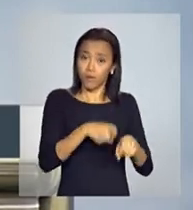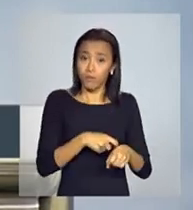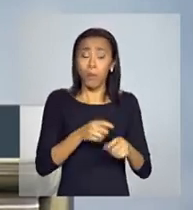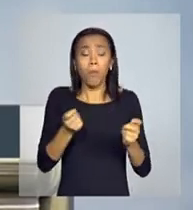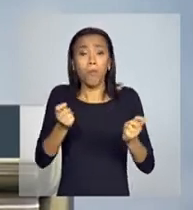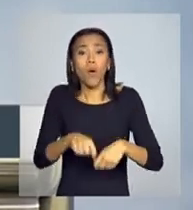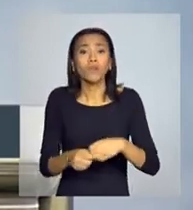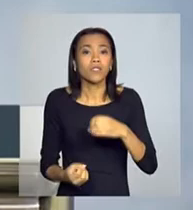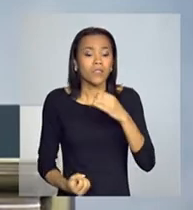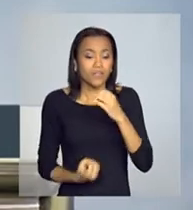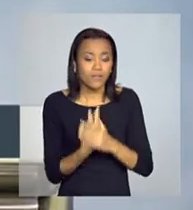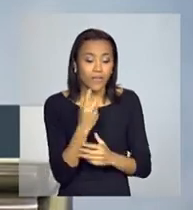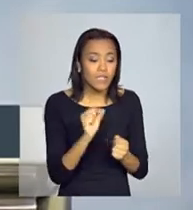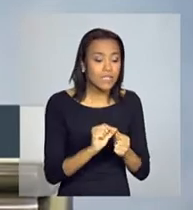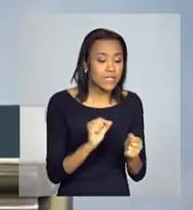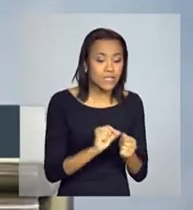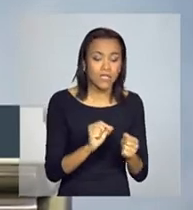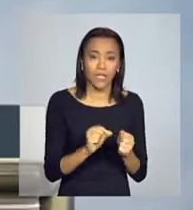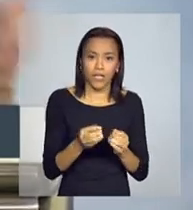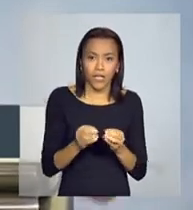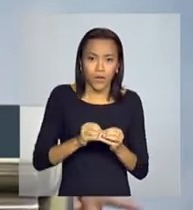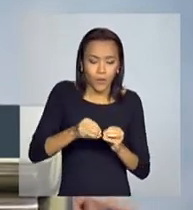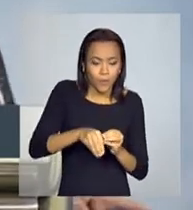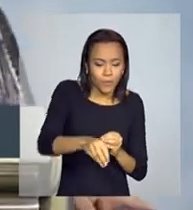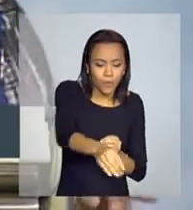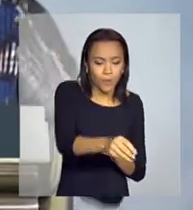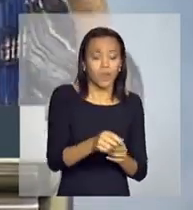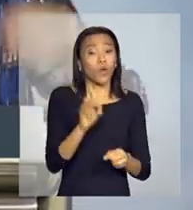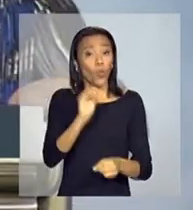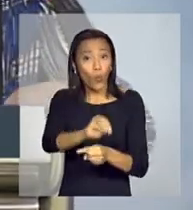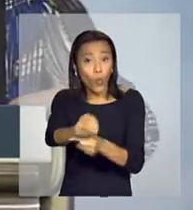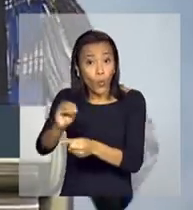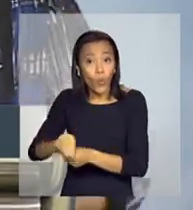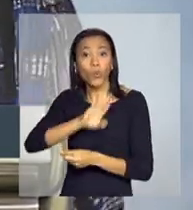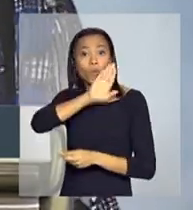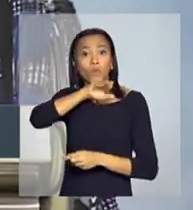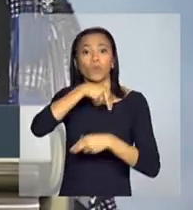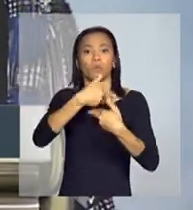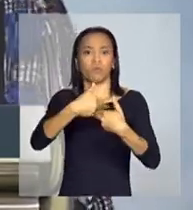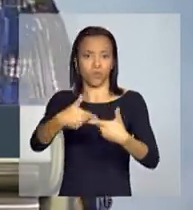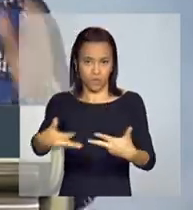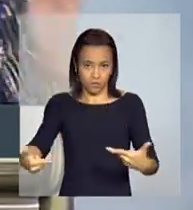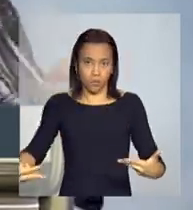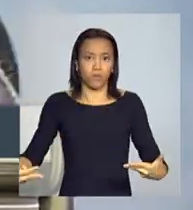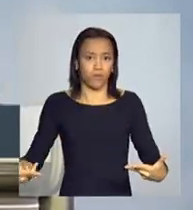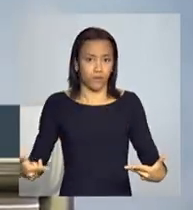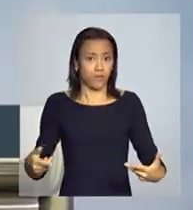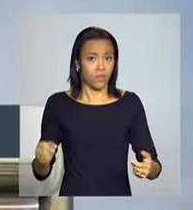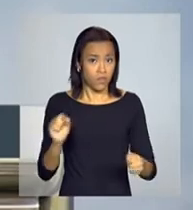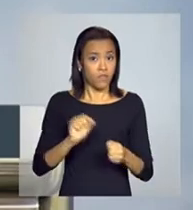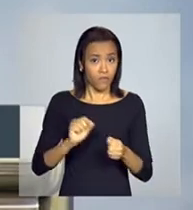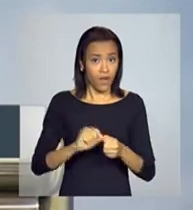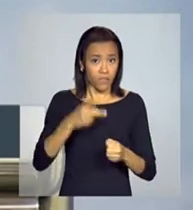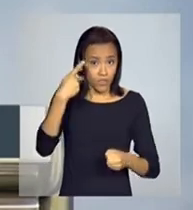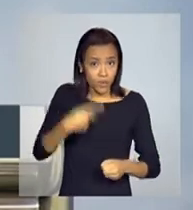crie a sua horta, crie o seu rebanho, crie a sua produção.